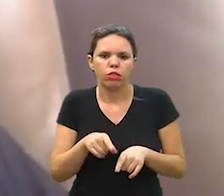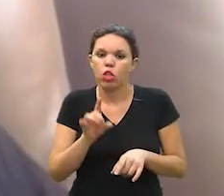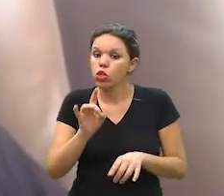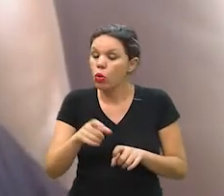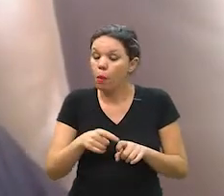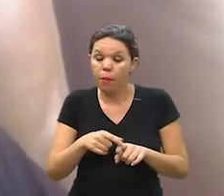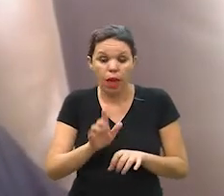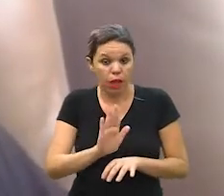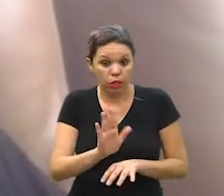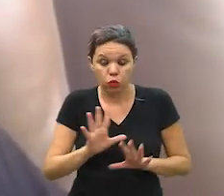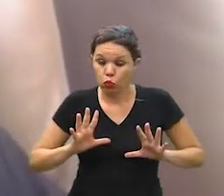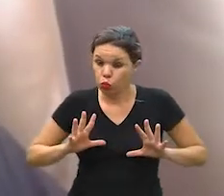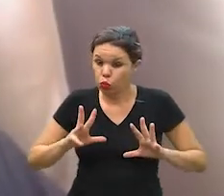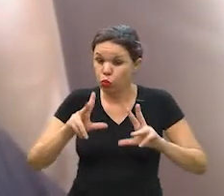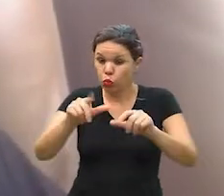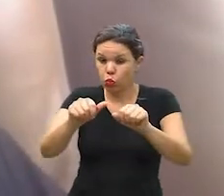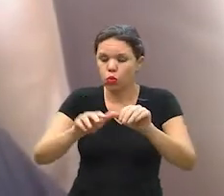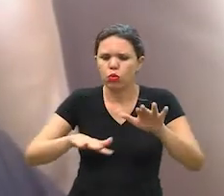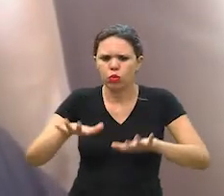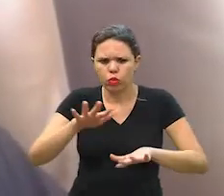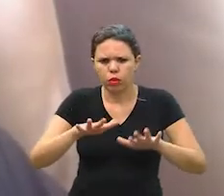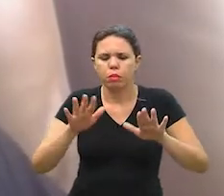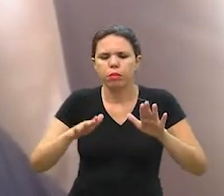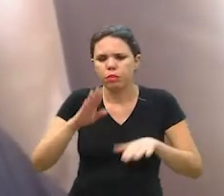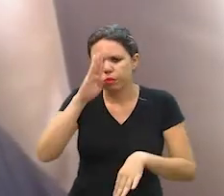só o médico, mas talvez seja